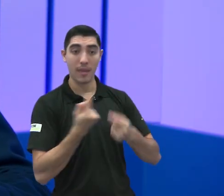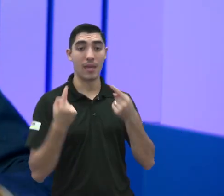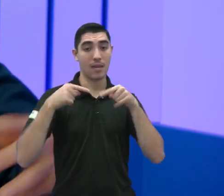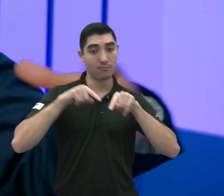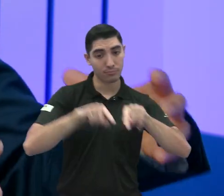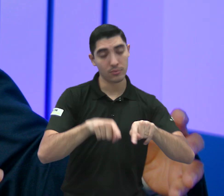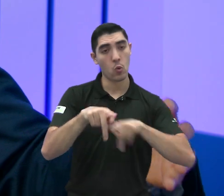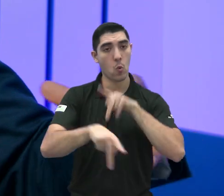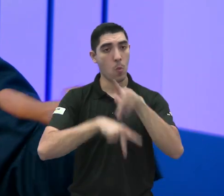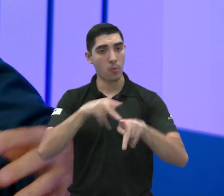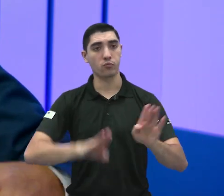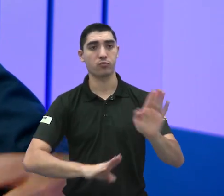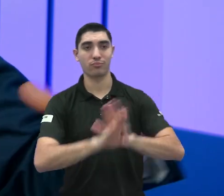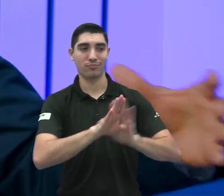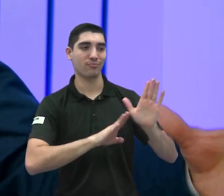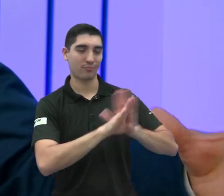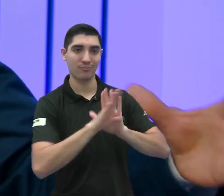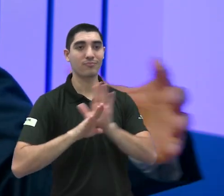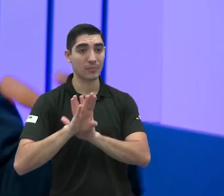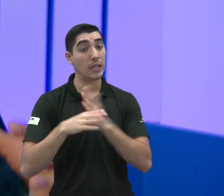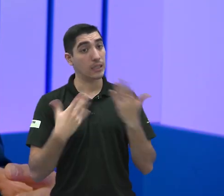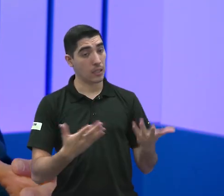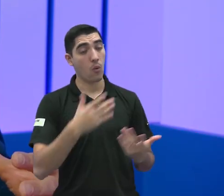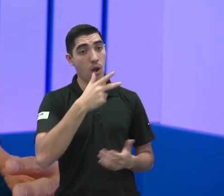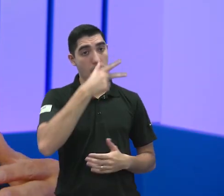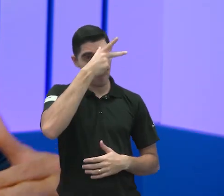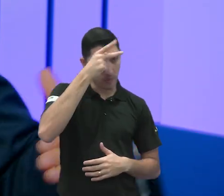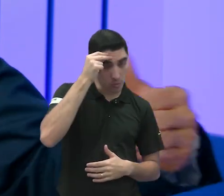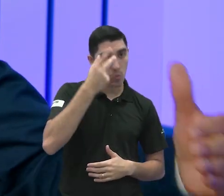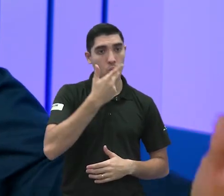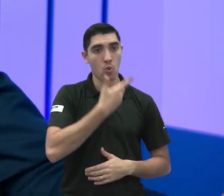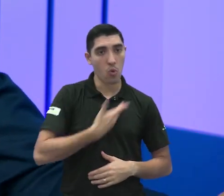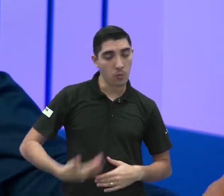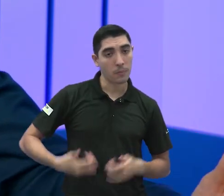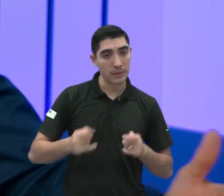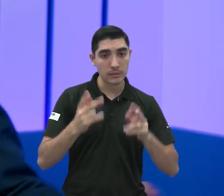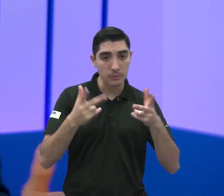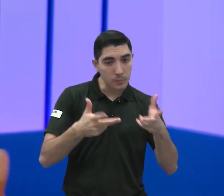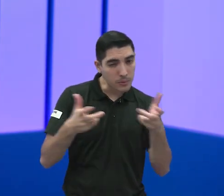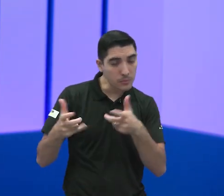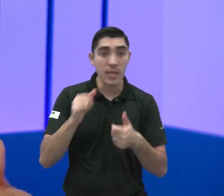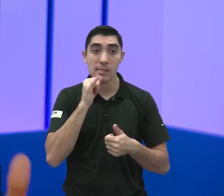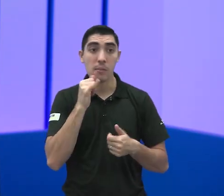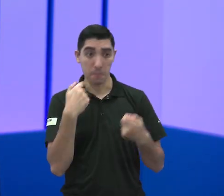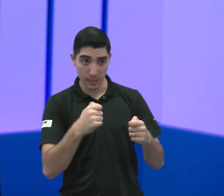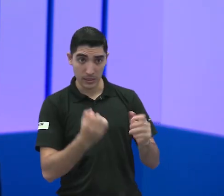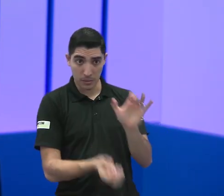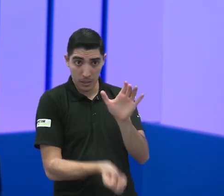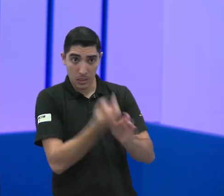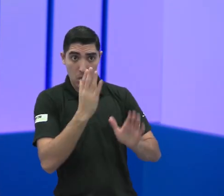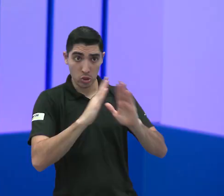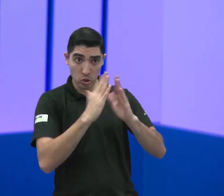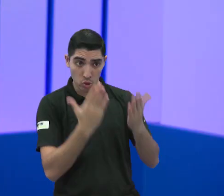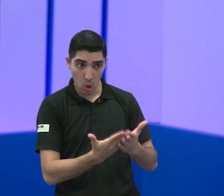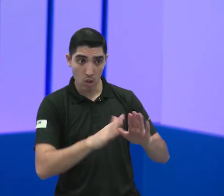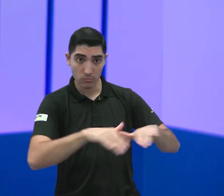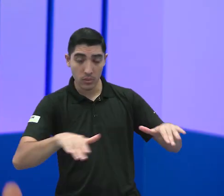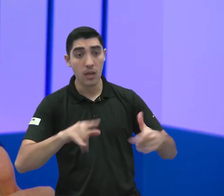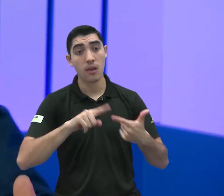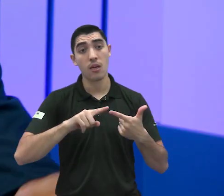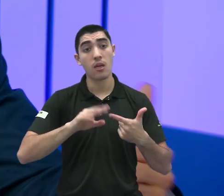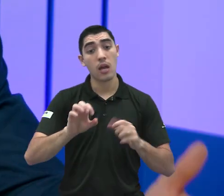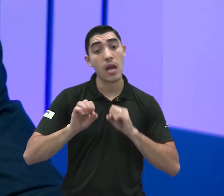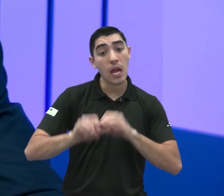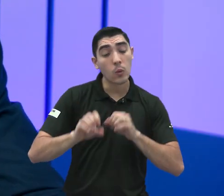estar refém desses movimentos para verificar. Hoje você tem que aumentar a creche, hoje você tem que olhar a educação